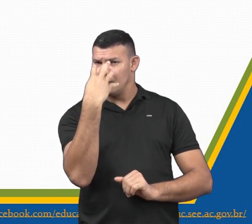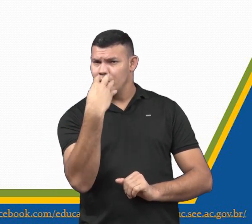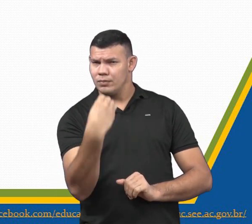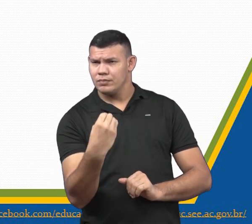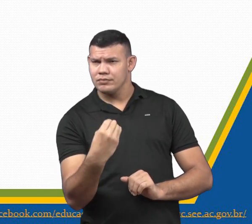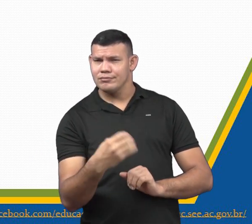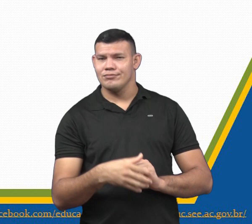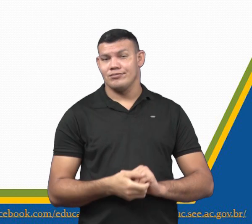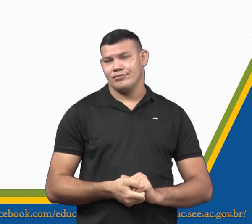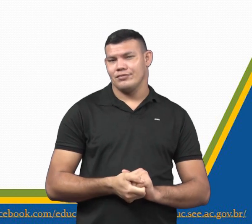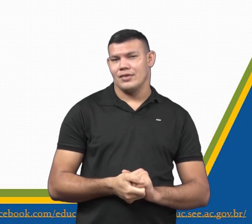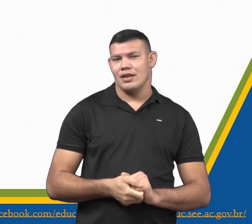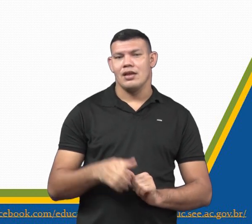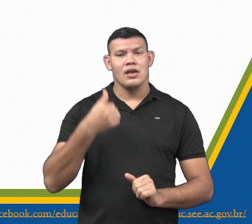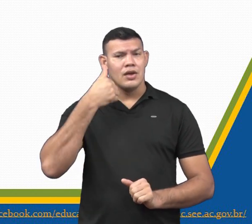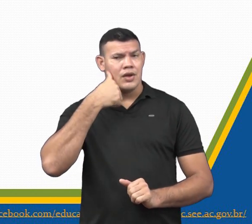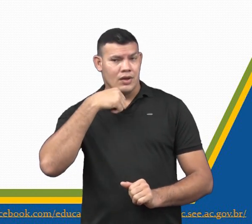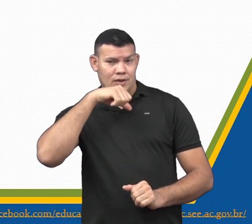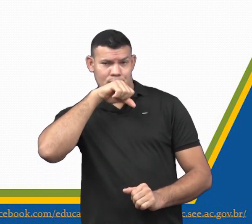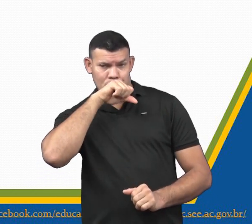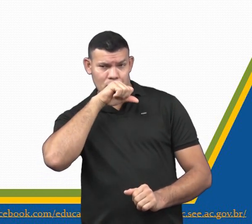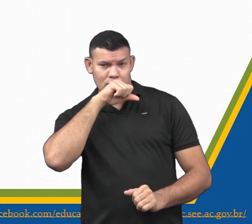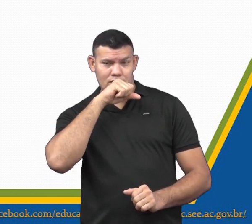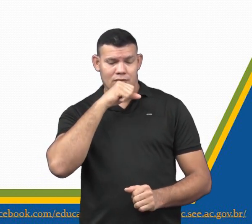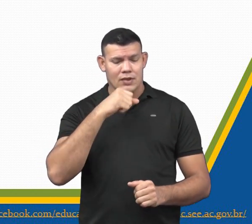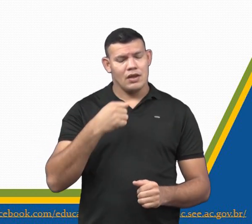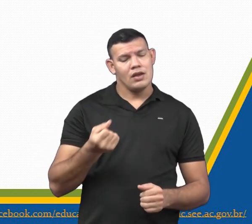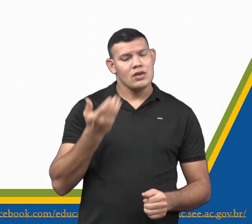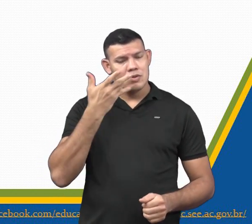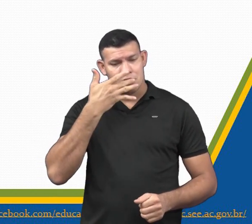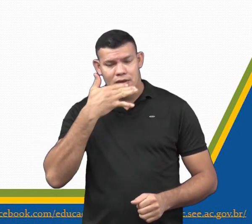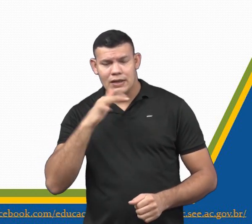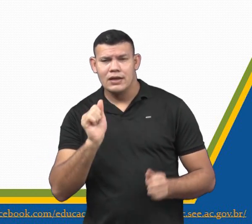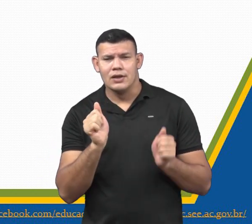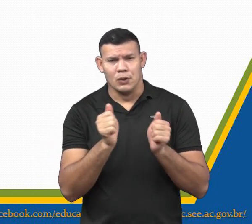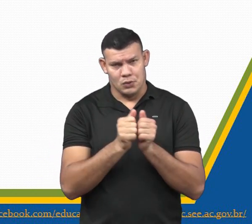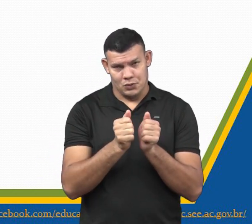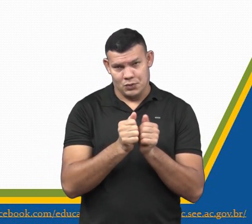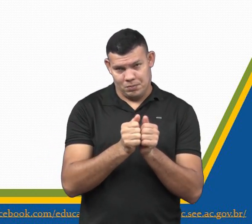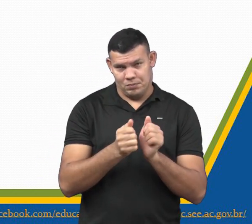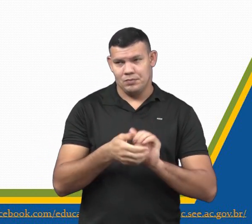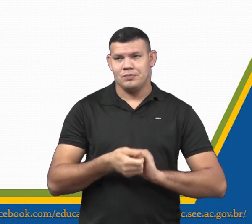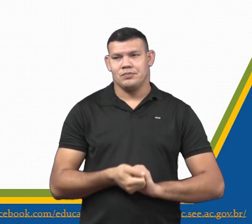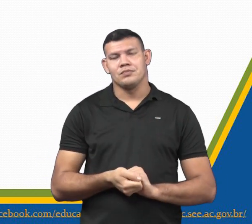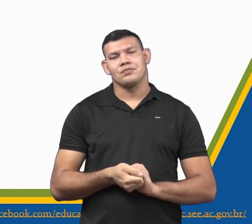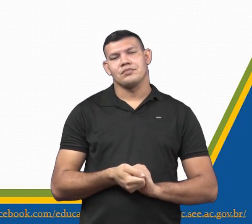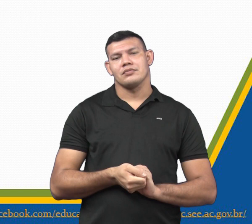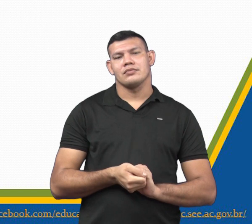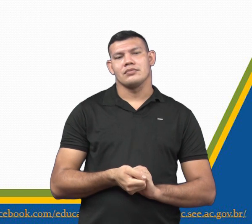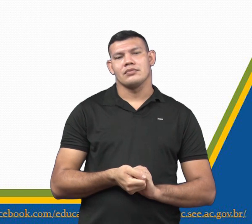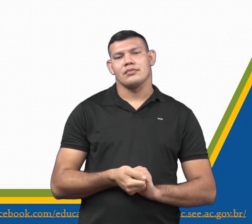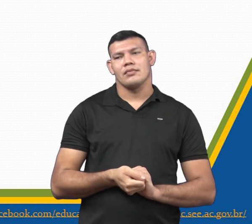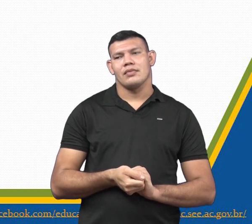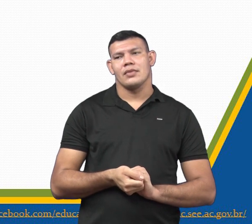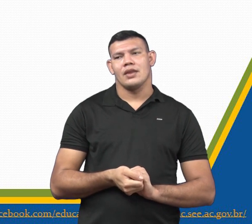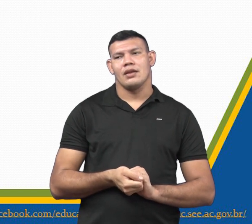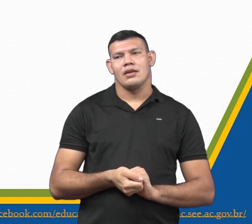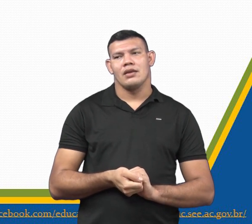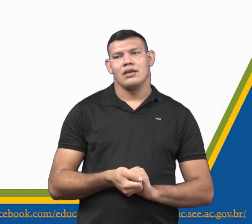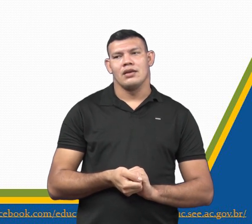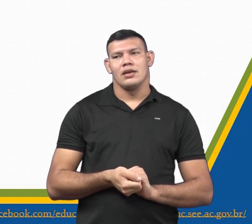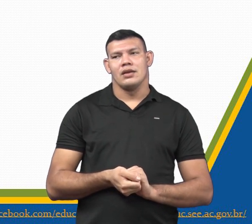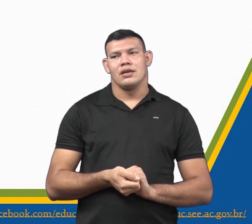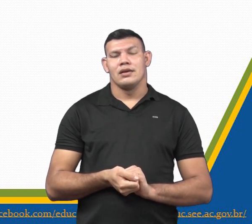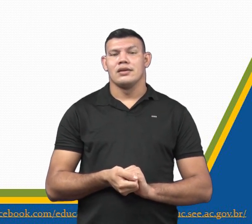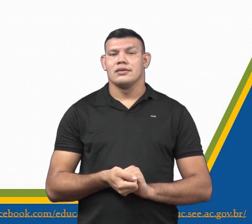e mamãe, ela escreve aí, ó, 2013, tá? Mostrando a mãe dele. Depois